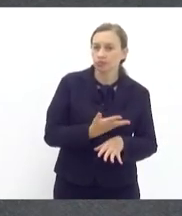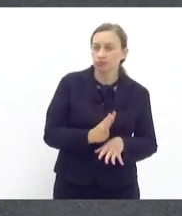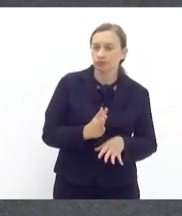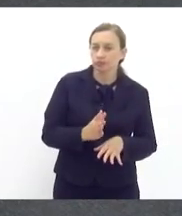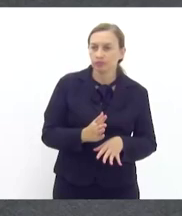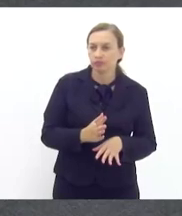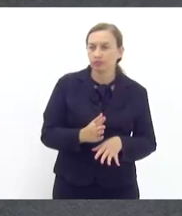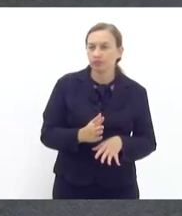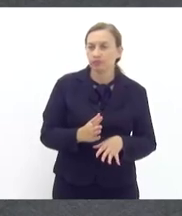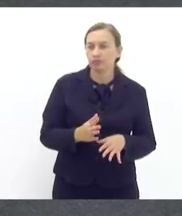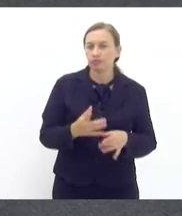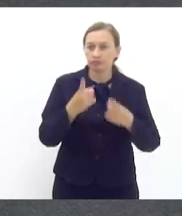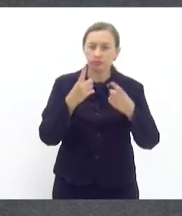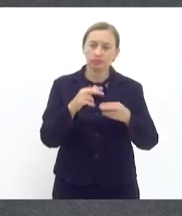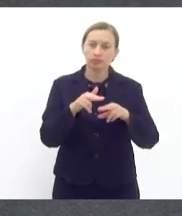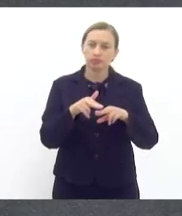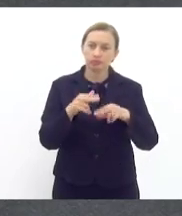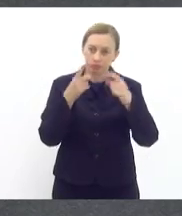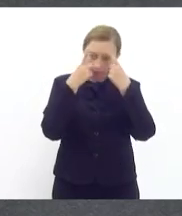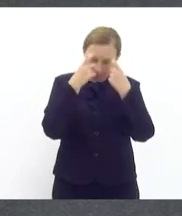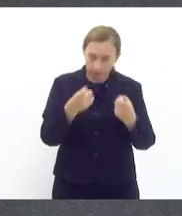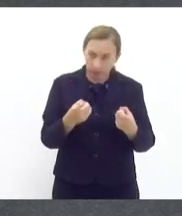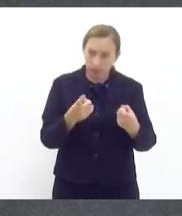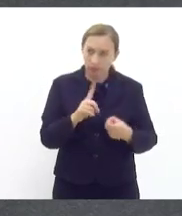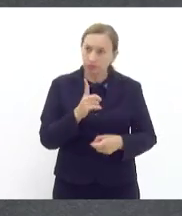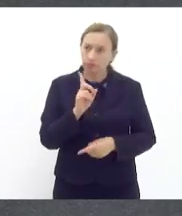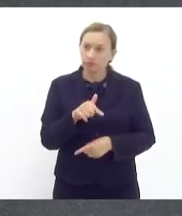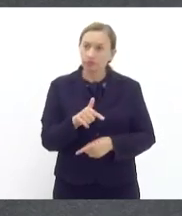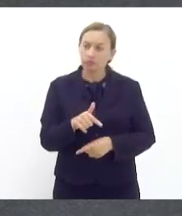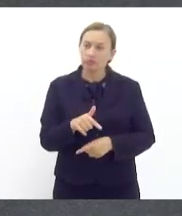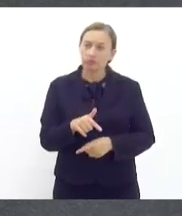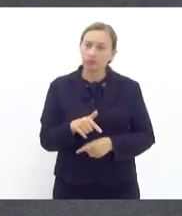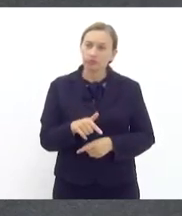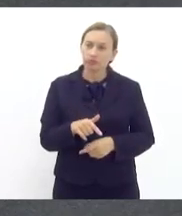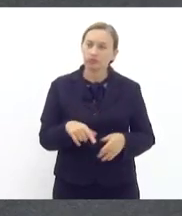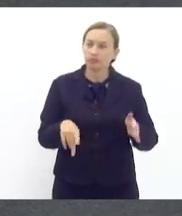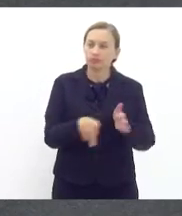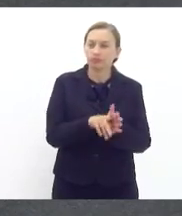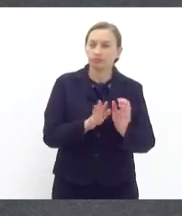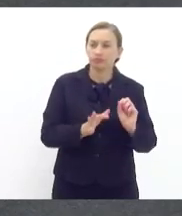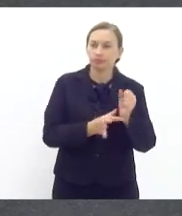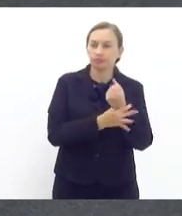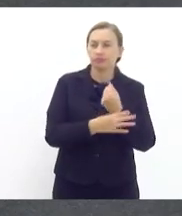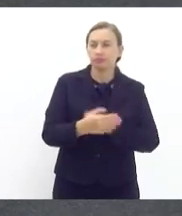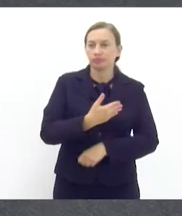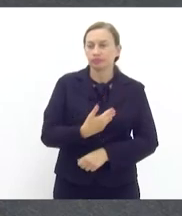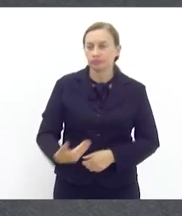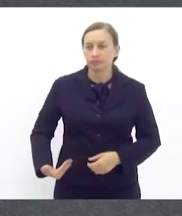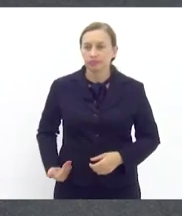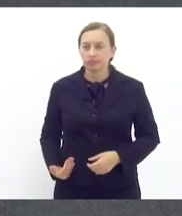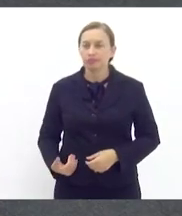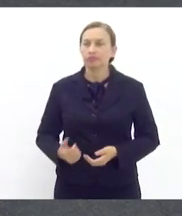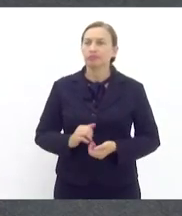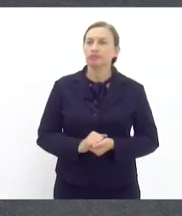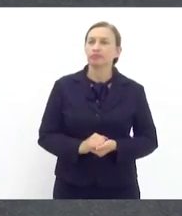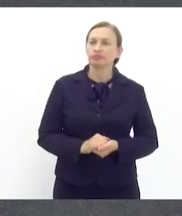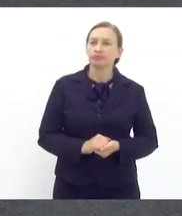causa de alguma violência não é uma atribuição de agente de segurança a maioria